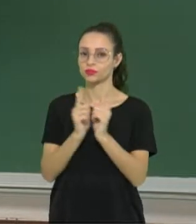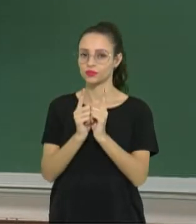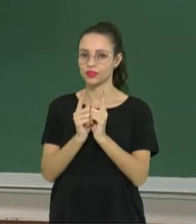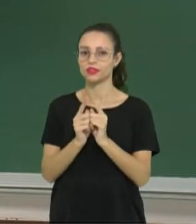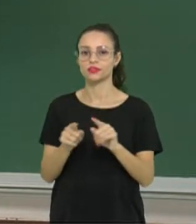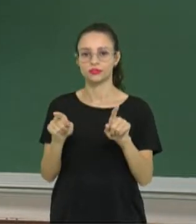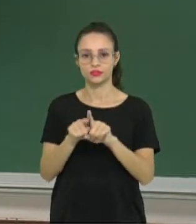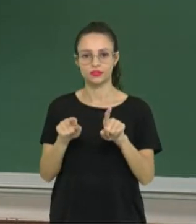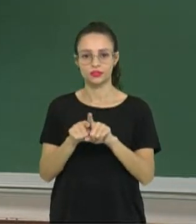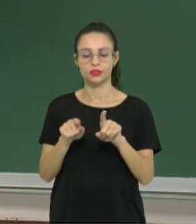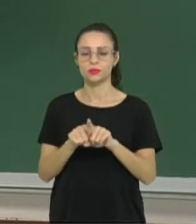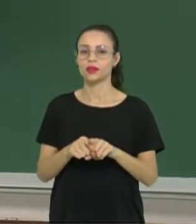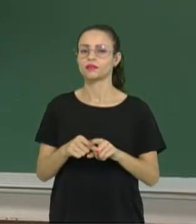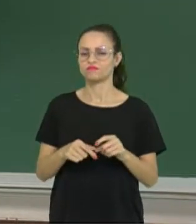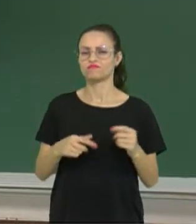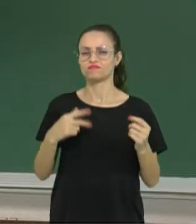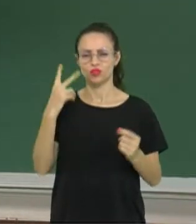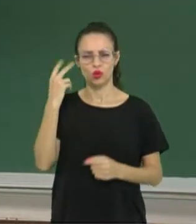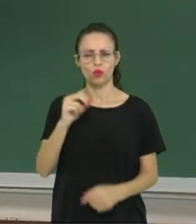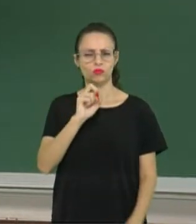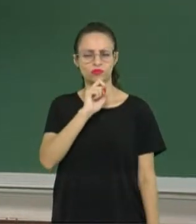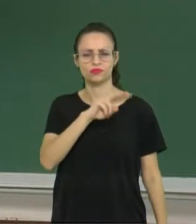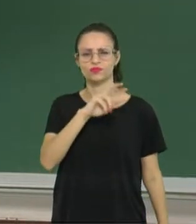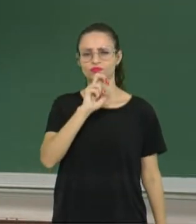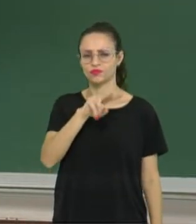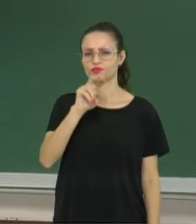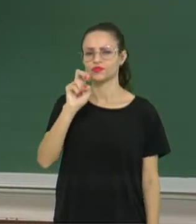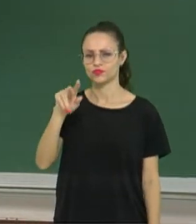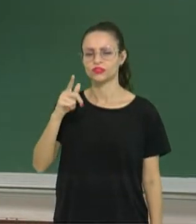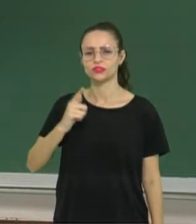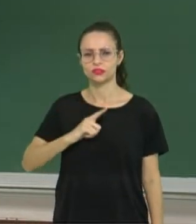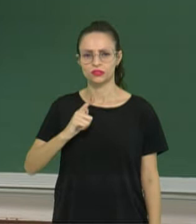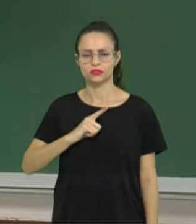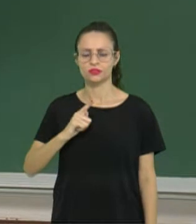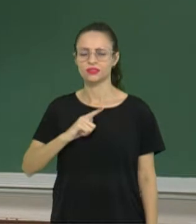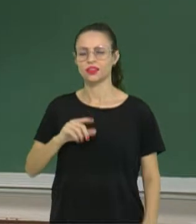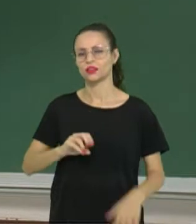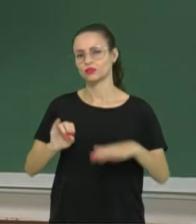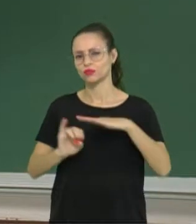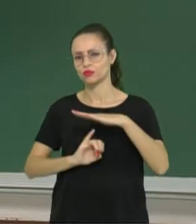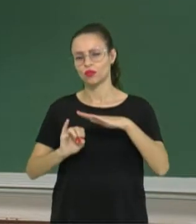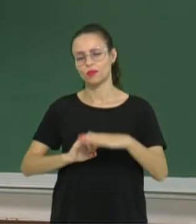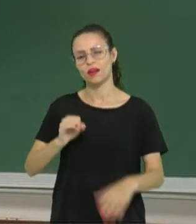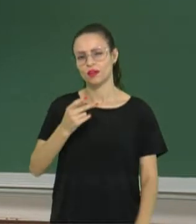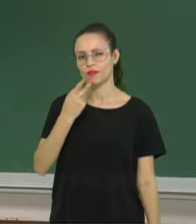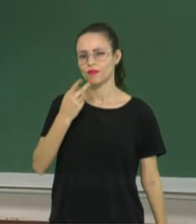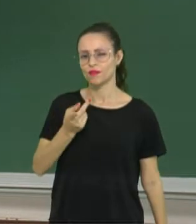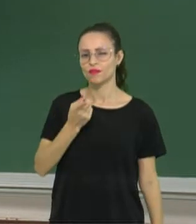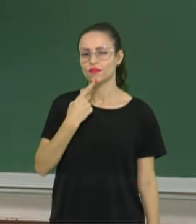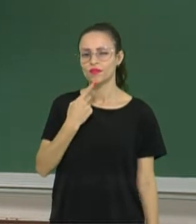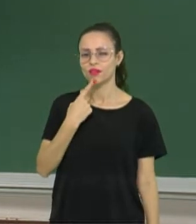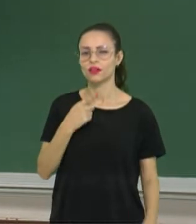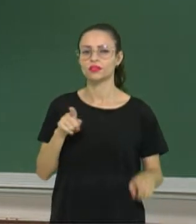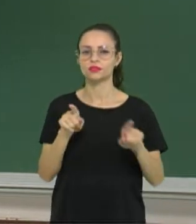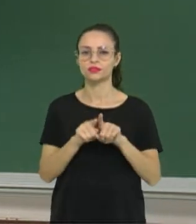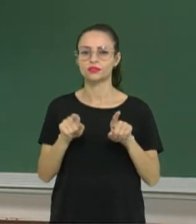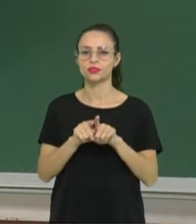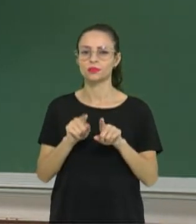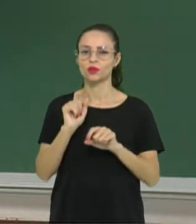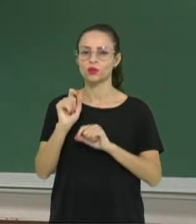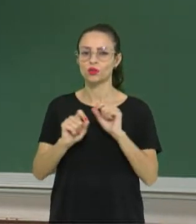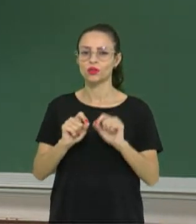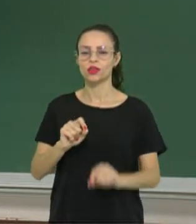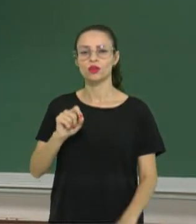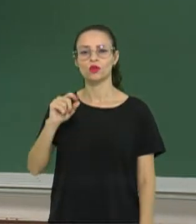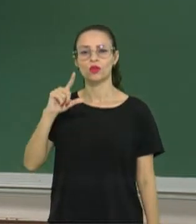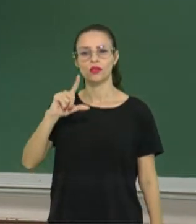que também é muito comum na forma coloquial ou na fala, principalmente, a gente coloca o apóstrofo e